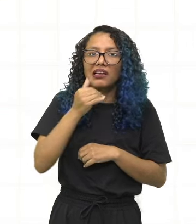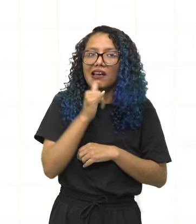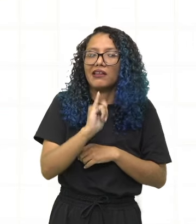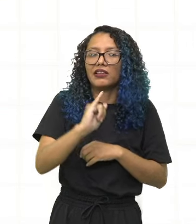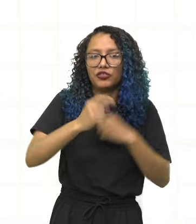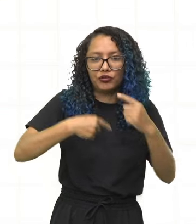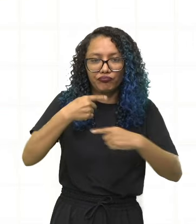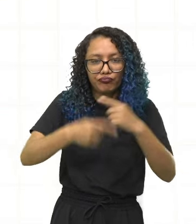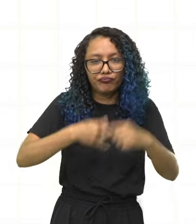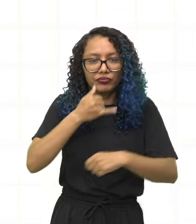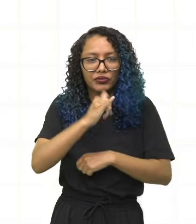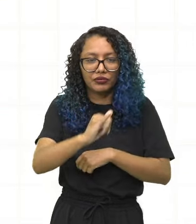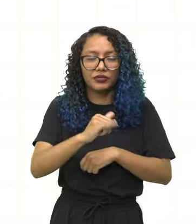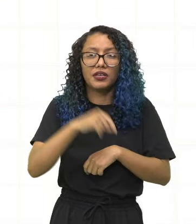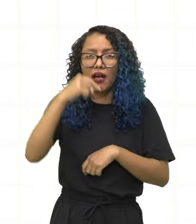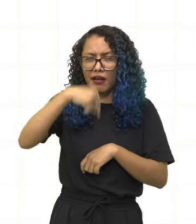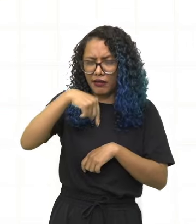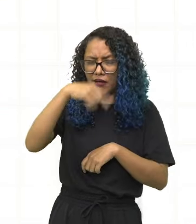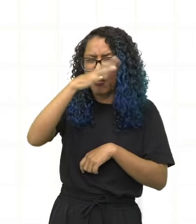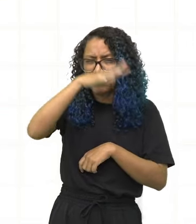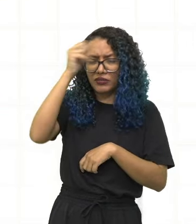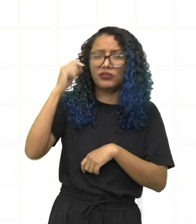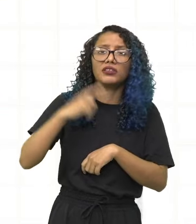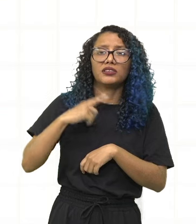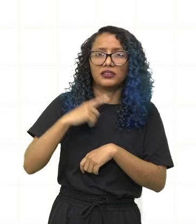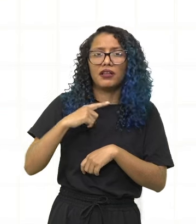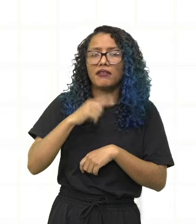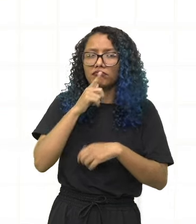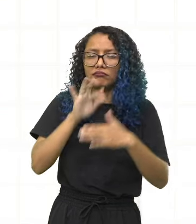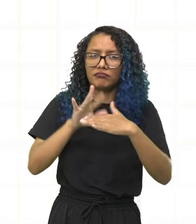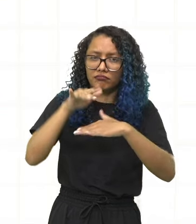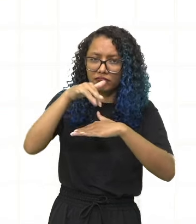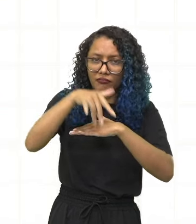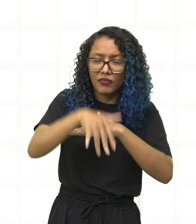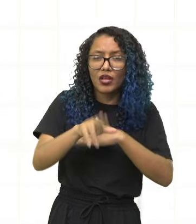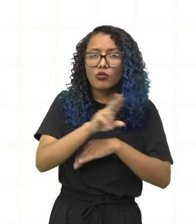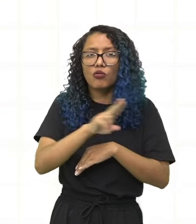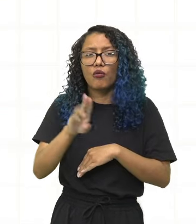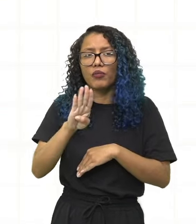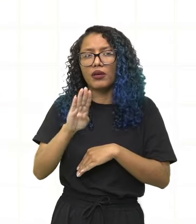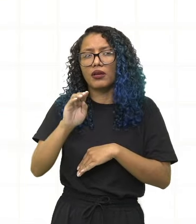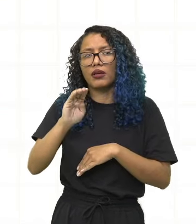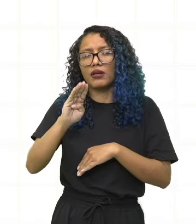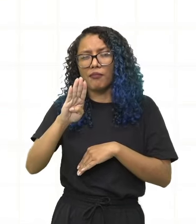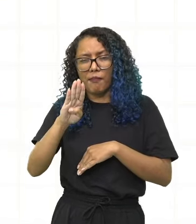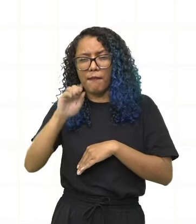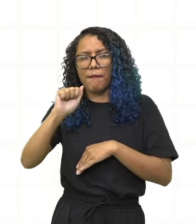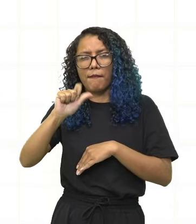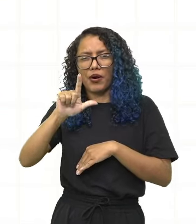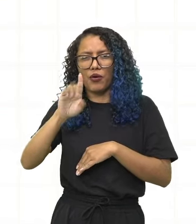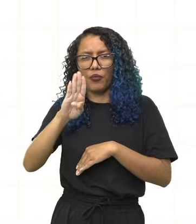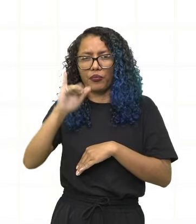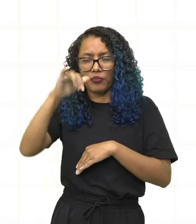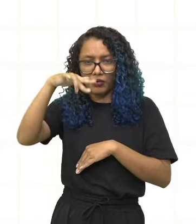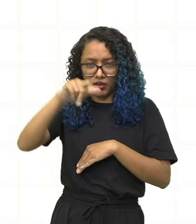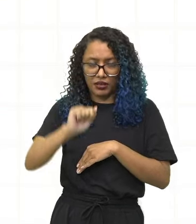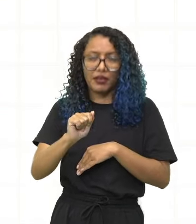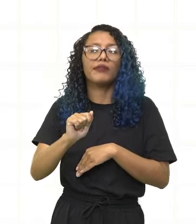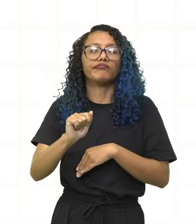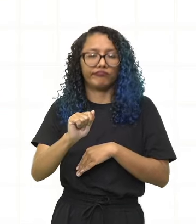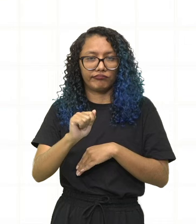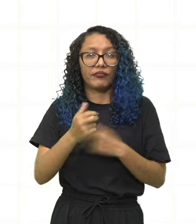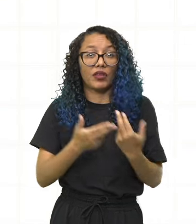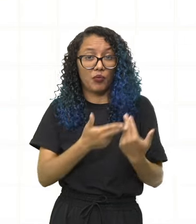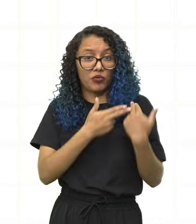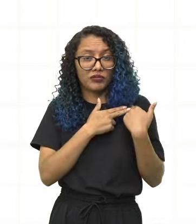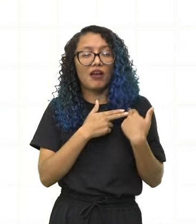hidrelétrica no estado do Amazonas, né? Que é a usina hidrelétrica de Balbina, que vai ser responsável por geração